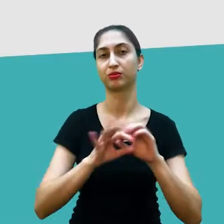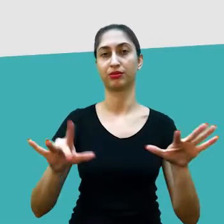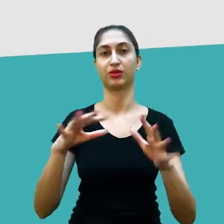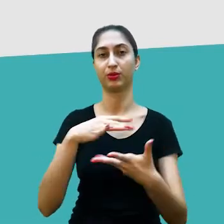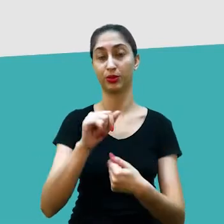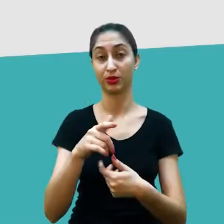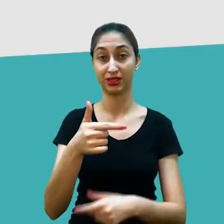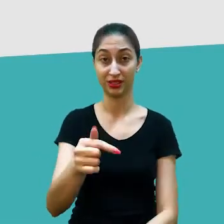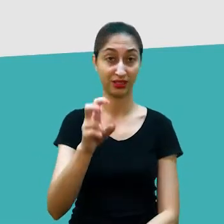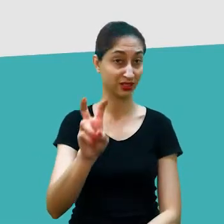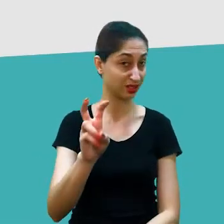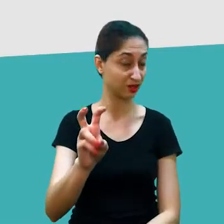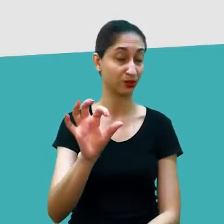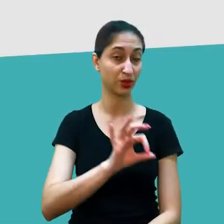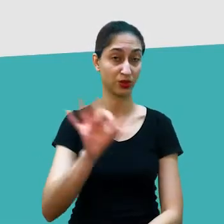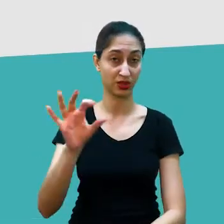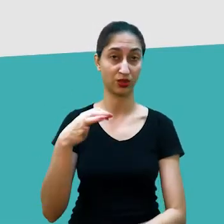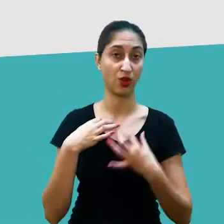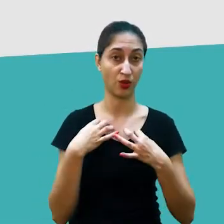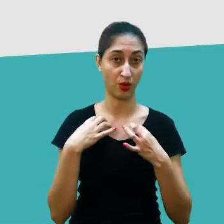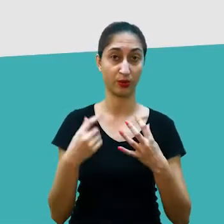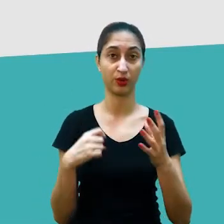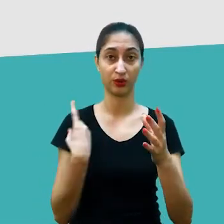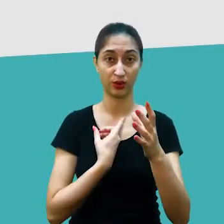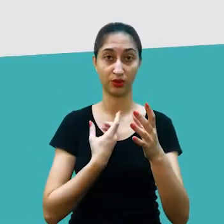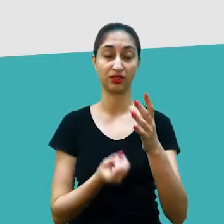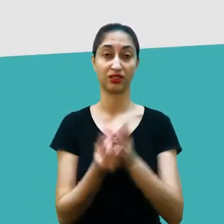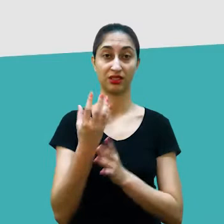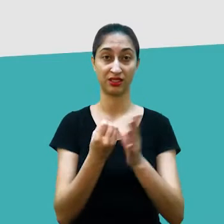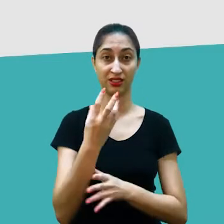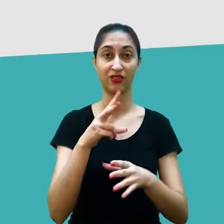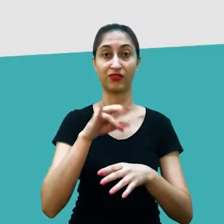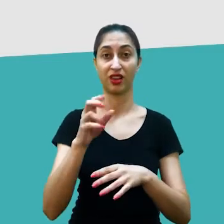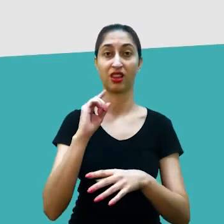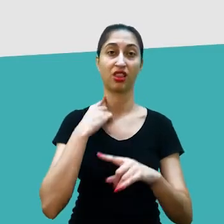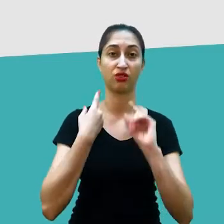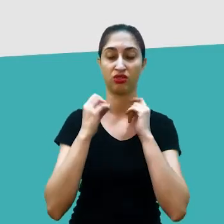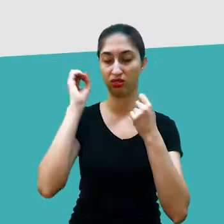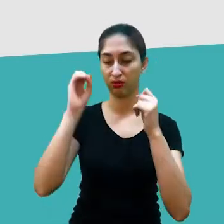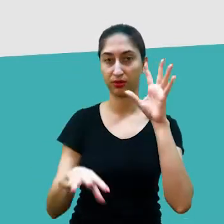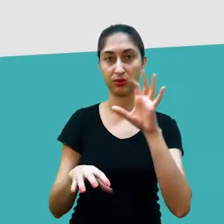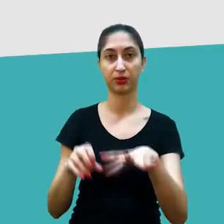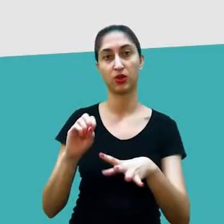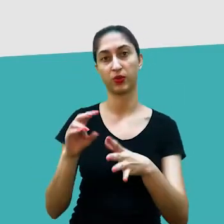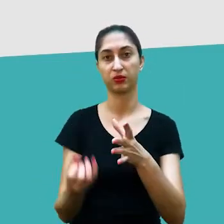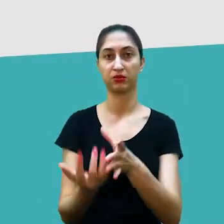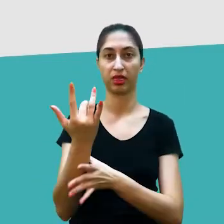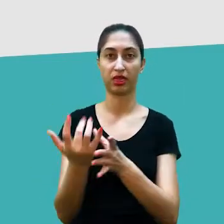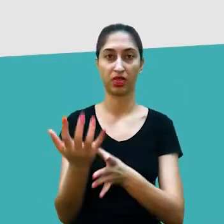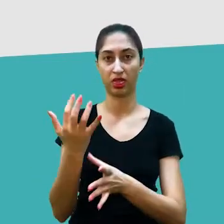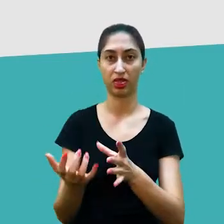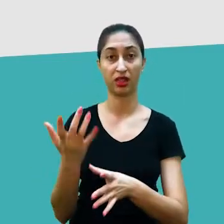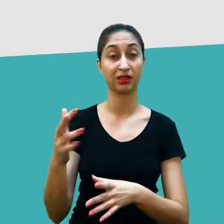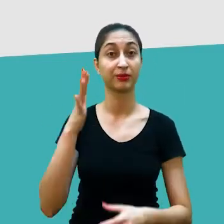75% do que a gente produz de roupa ou está sendo incinerado ou está sendo jogado em lixões, né? Então, imagina a quantidade